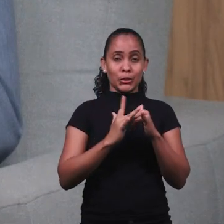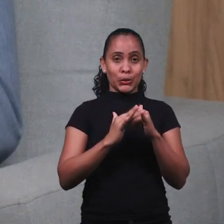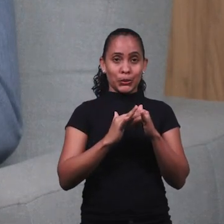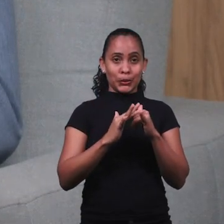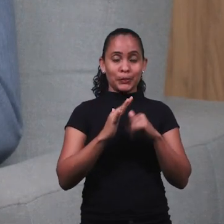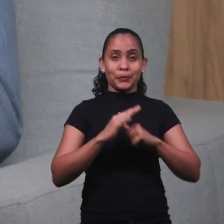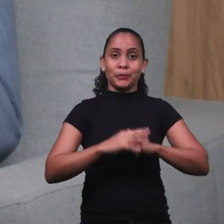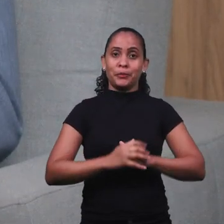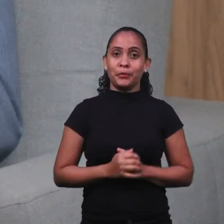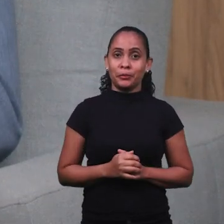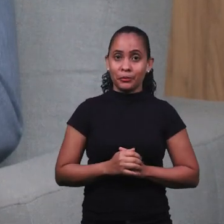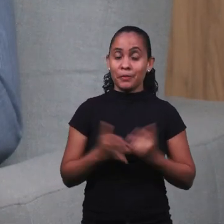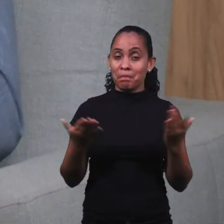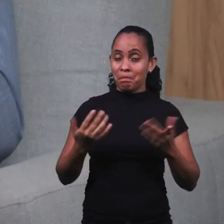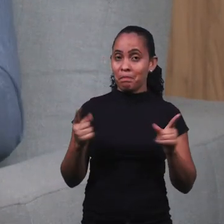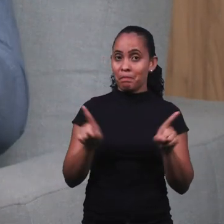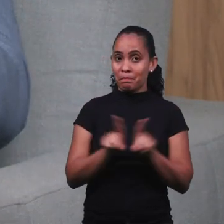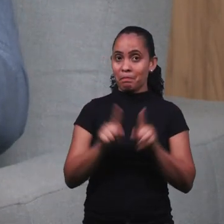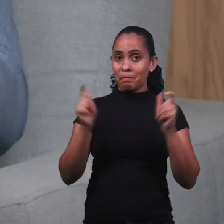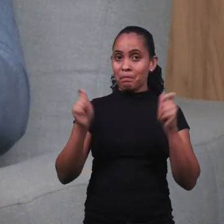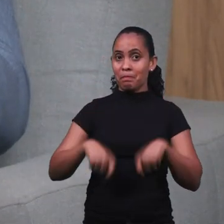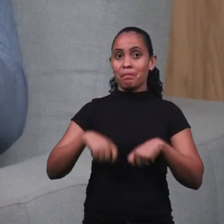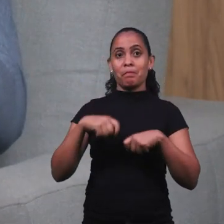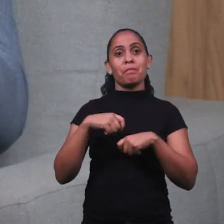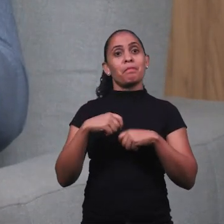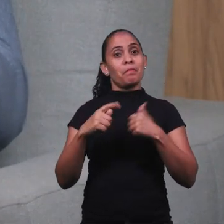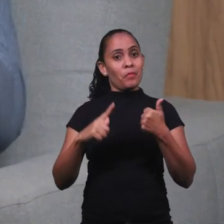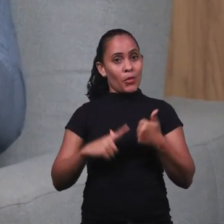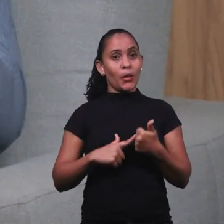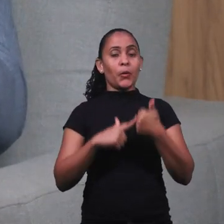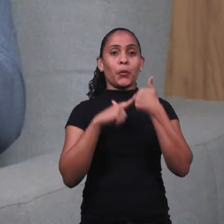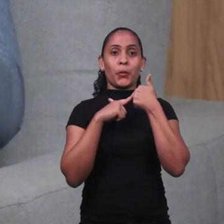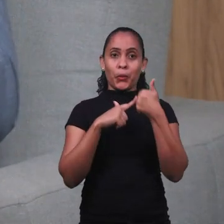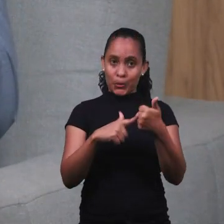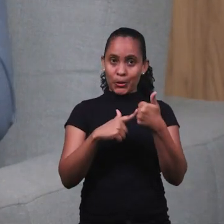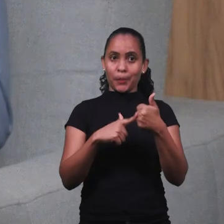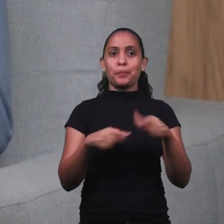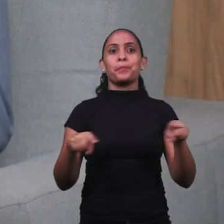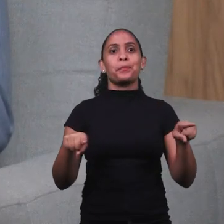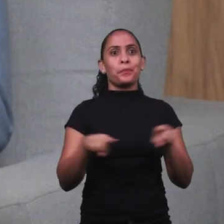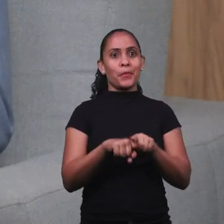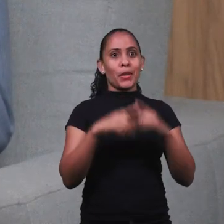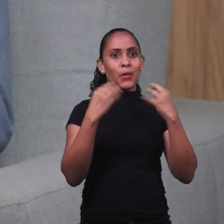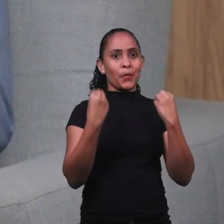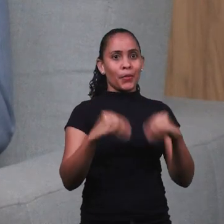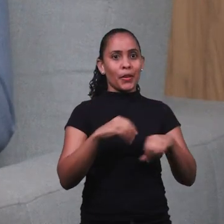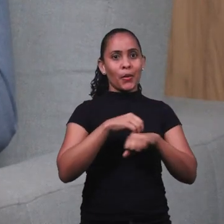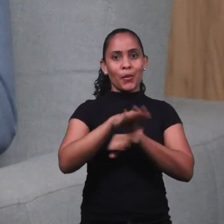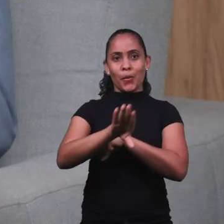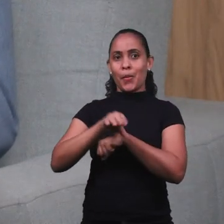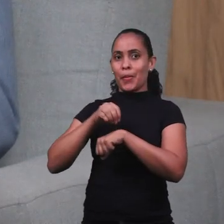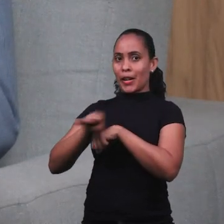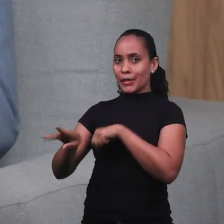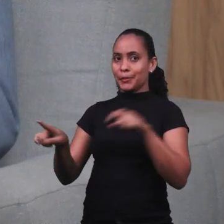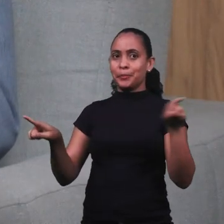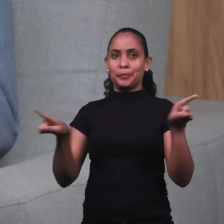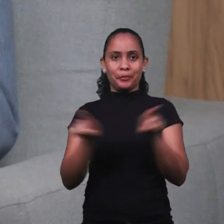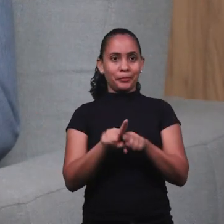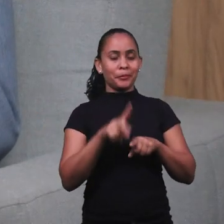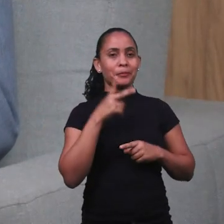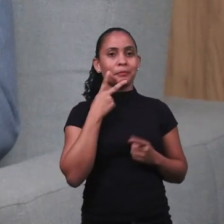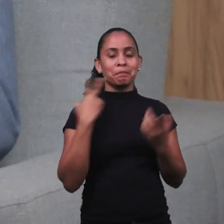Maranata no YouTube. E também possa curtir e comentar e compartilhar. Hoje, falando